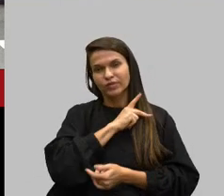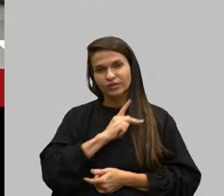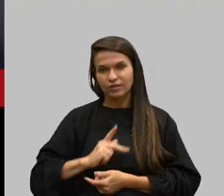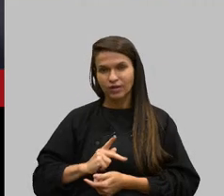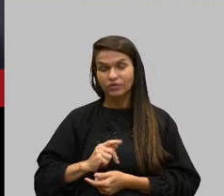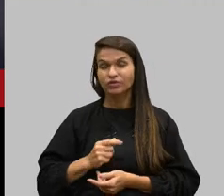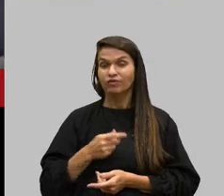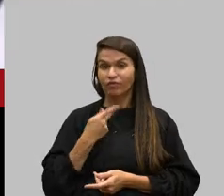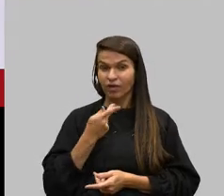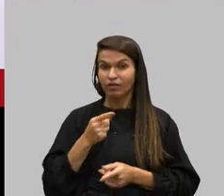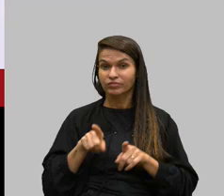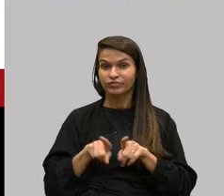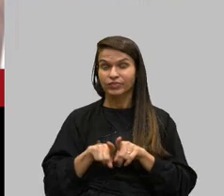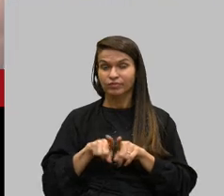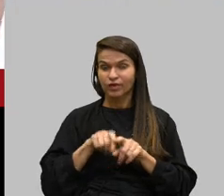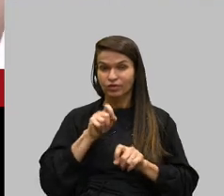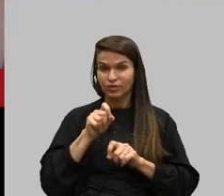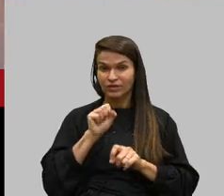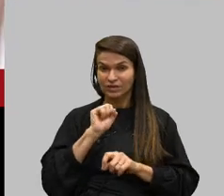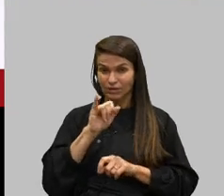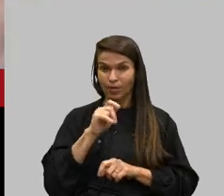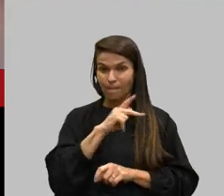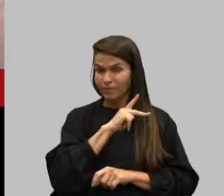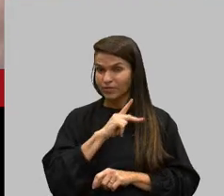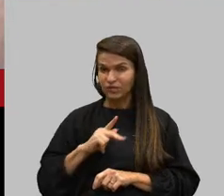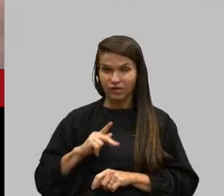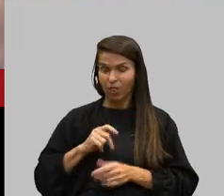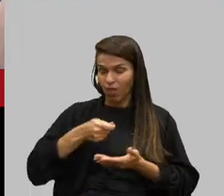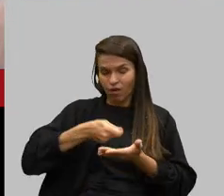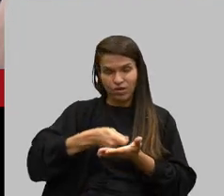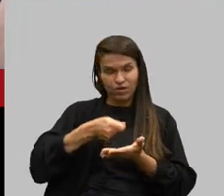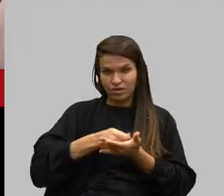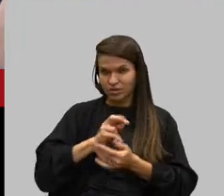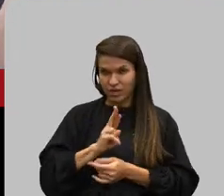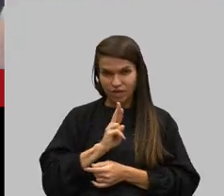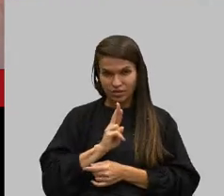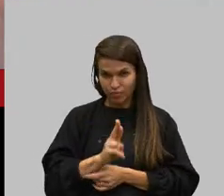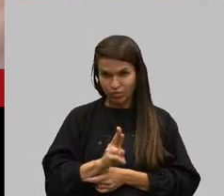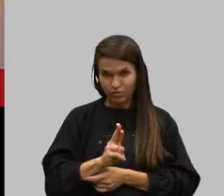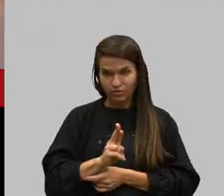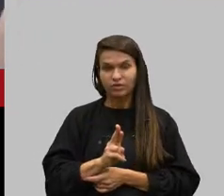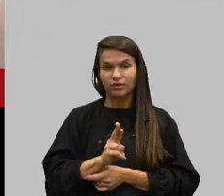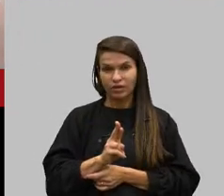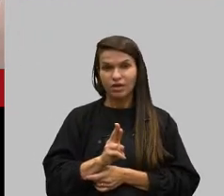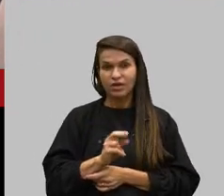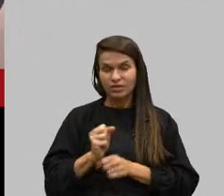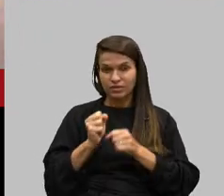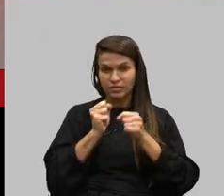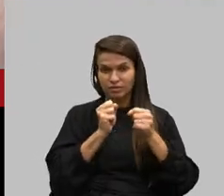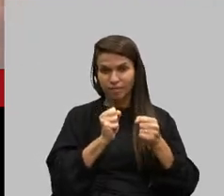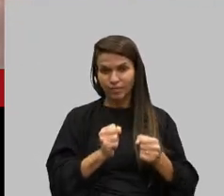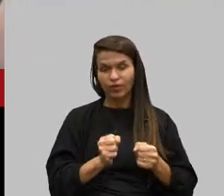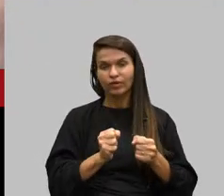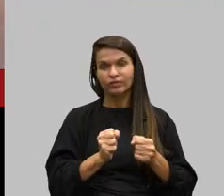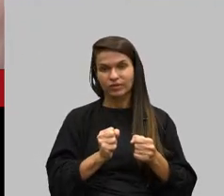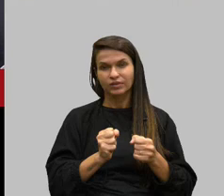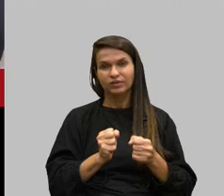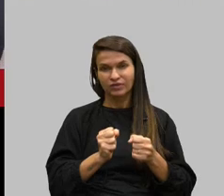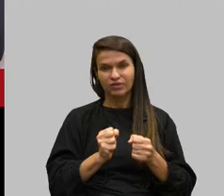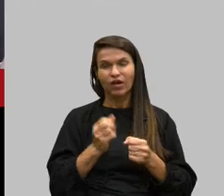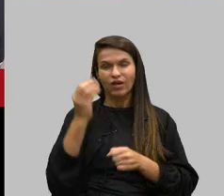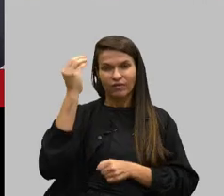digo mais secretário se o presente não exigir essa resposta esse poder fica